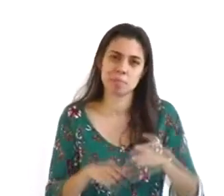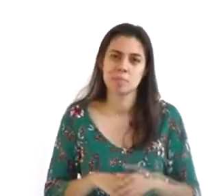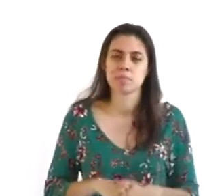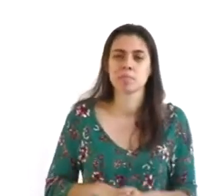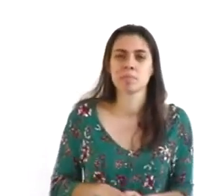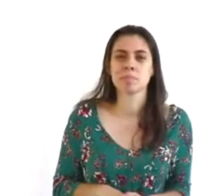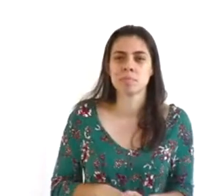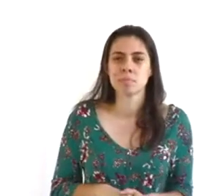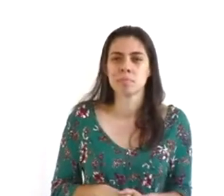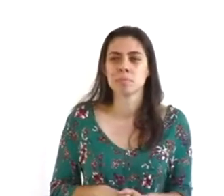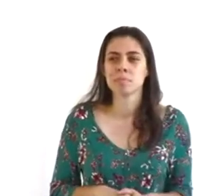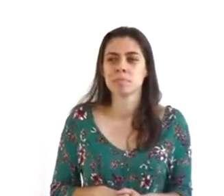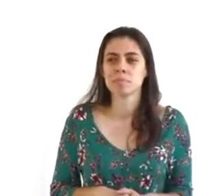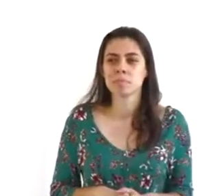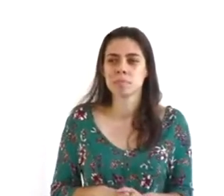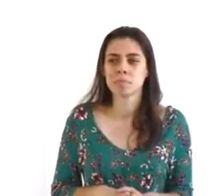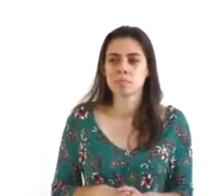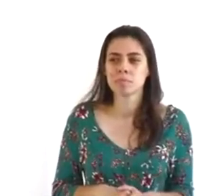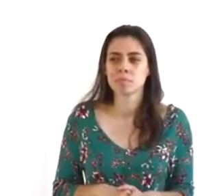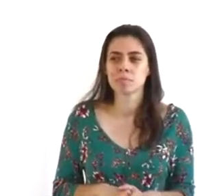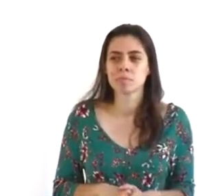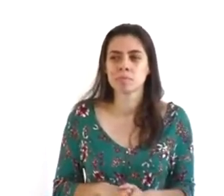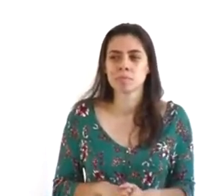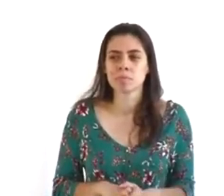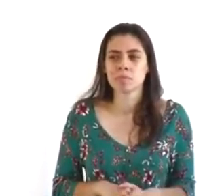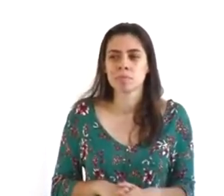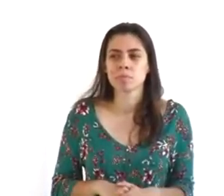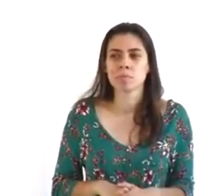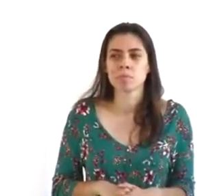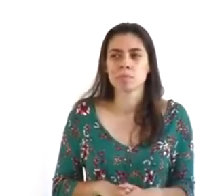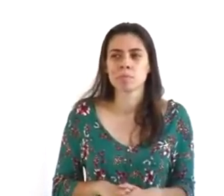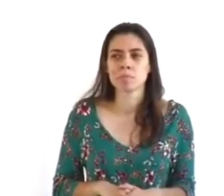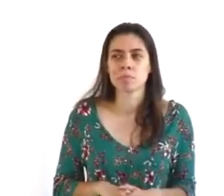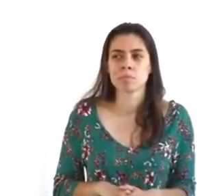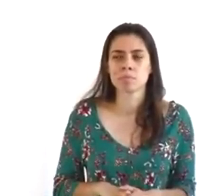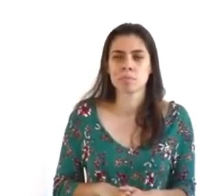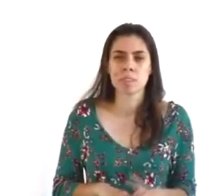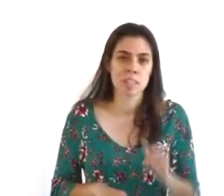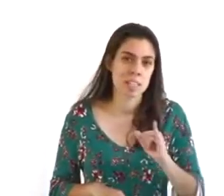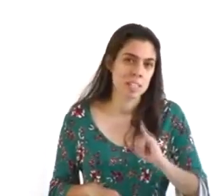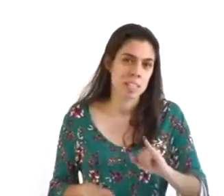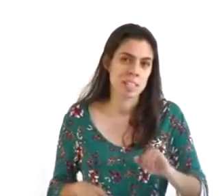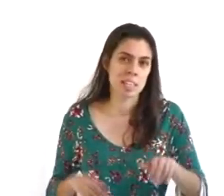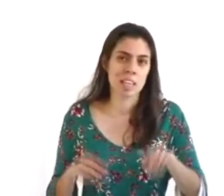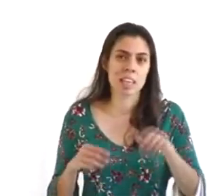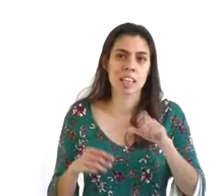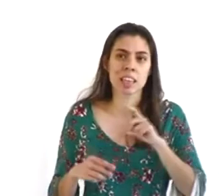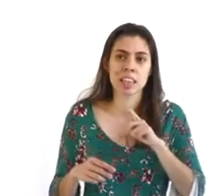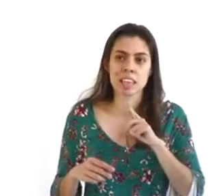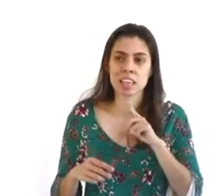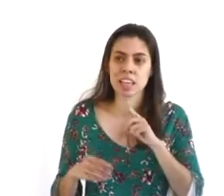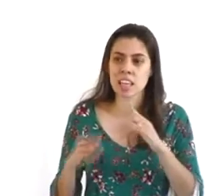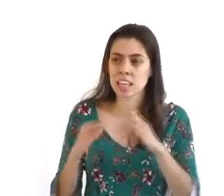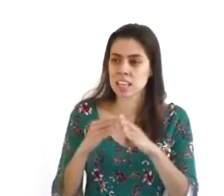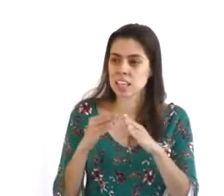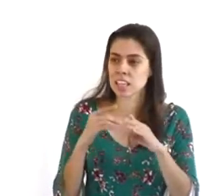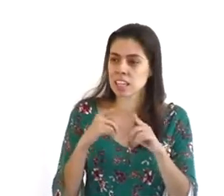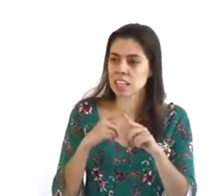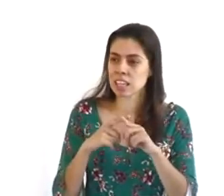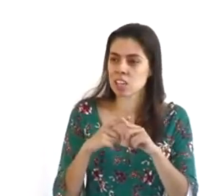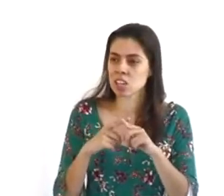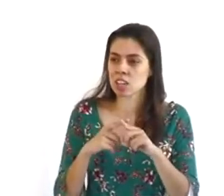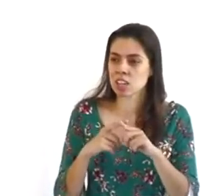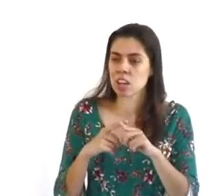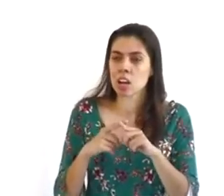suas canetinhas, seus canetas, com auxílio do seu pai e da sua mãe. Se tiver alguma criança aqui na igreja, os nossos irmãos da recepção estarão entregando aí